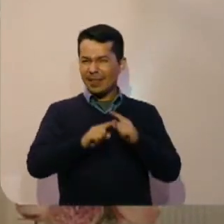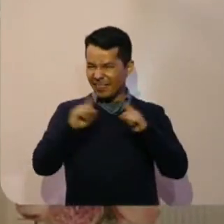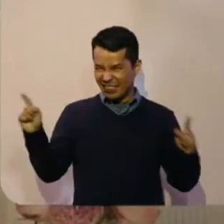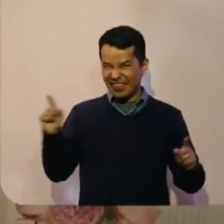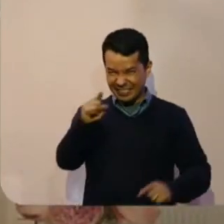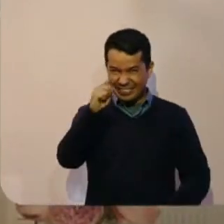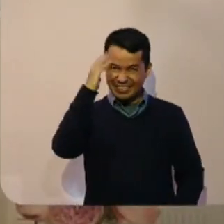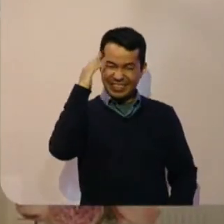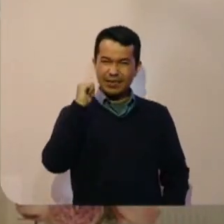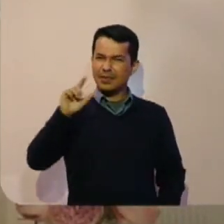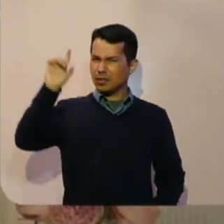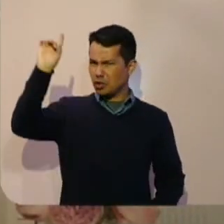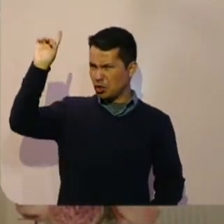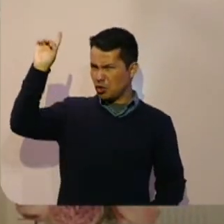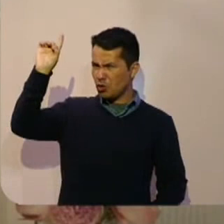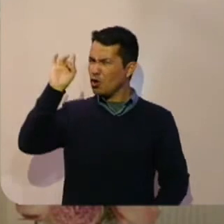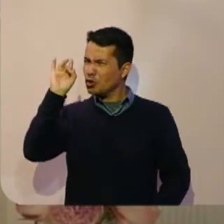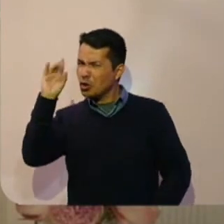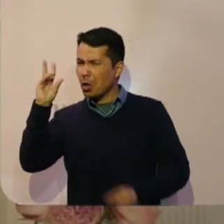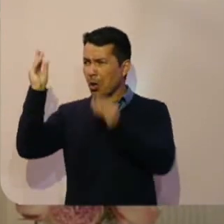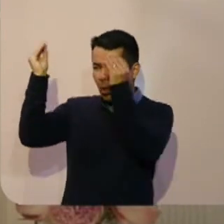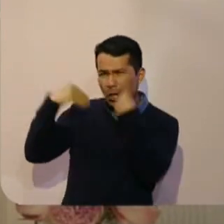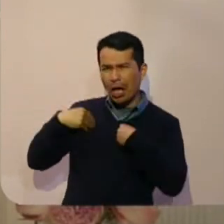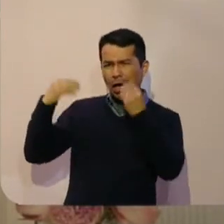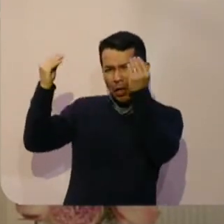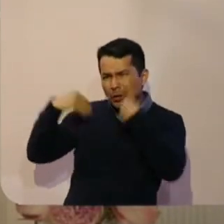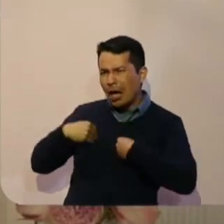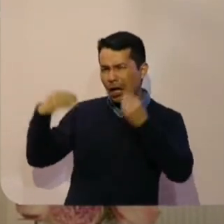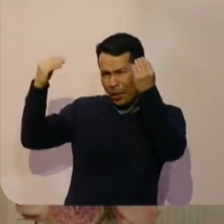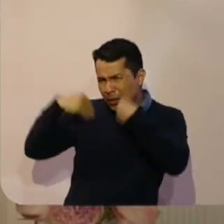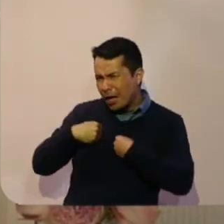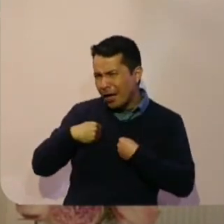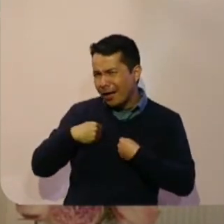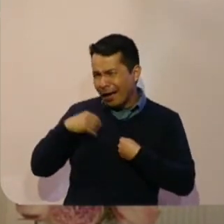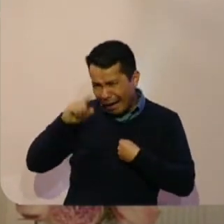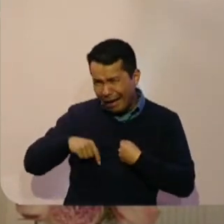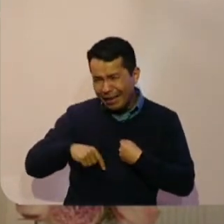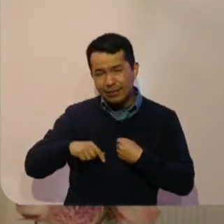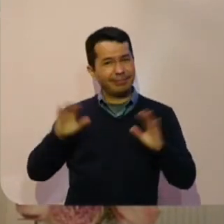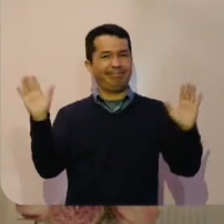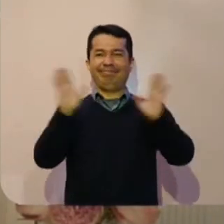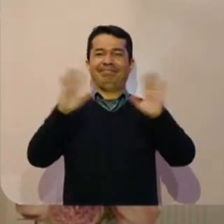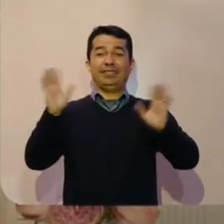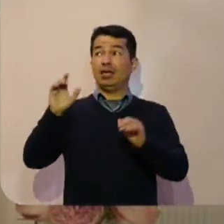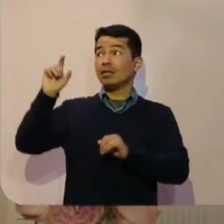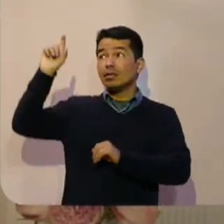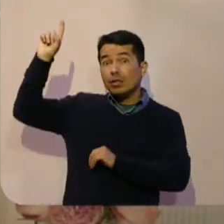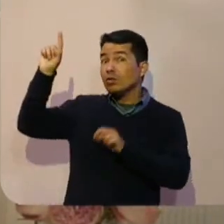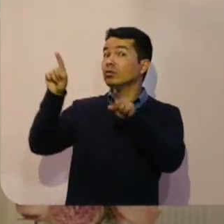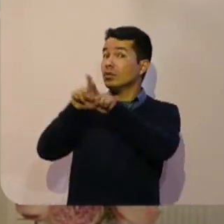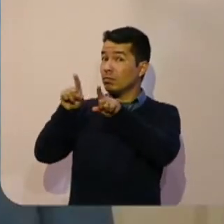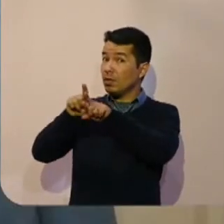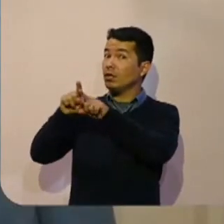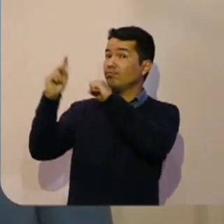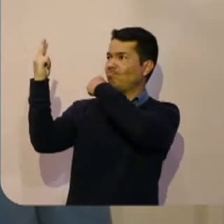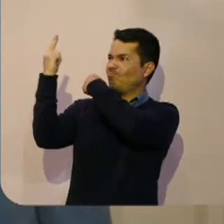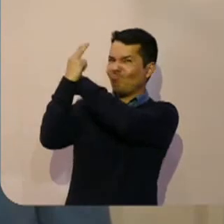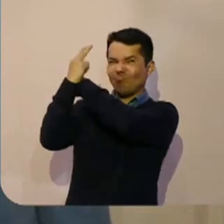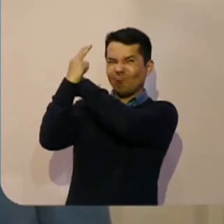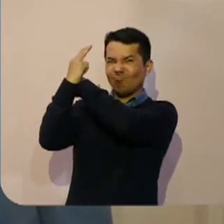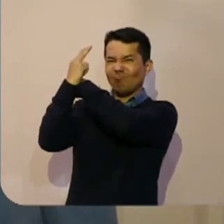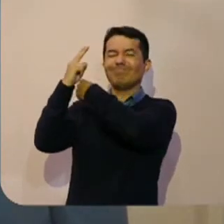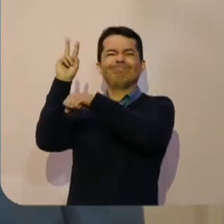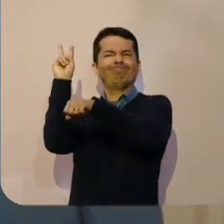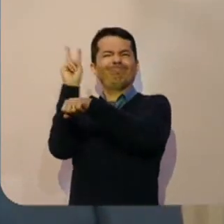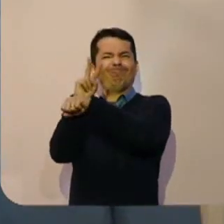supridor, mas ele também é o nosso protetor. Quando ele é a nossa prioridade, ele se torna a nossa proteção. E lá o